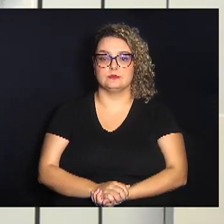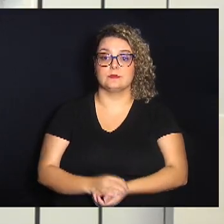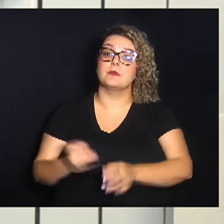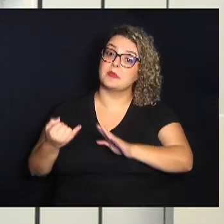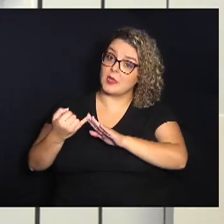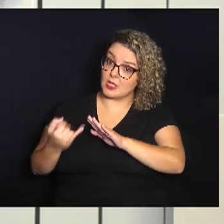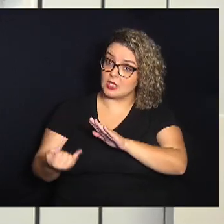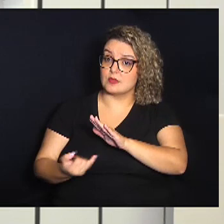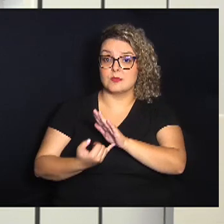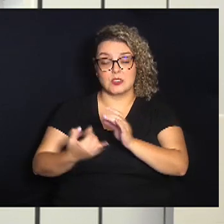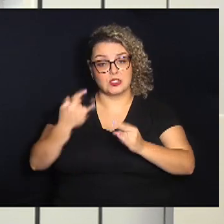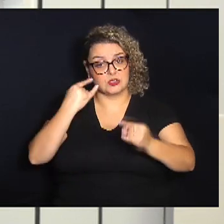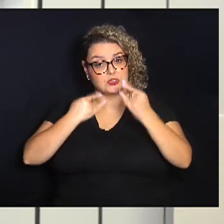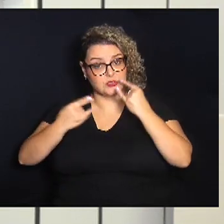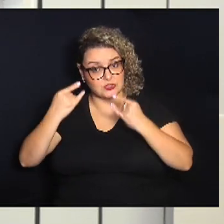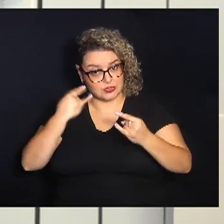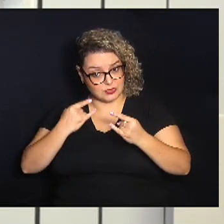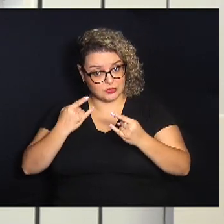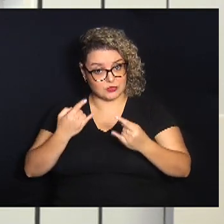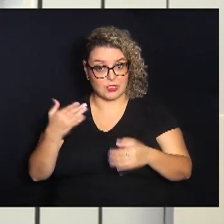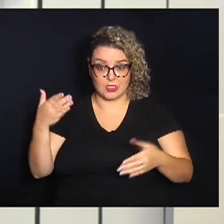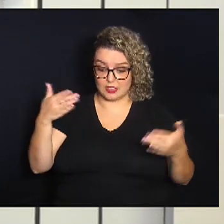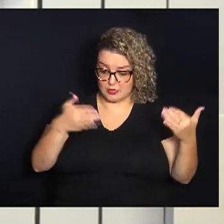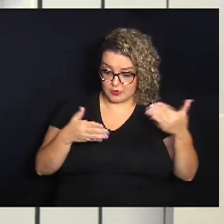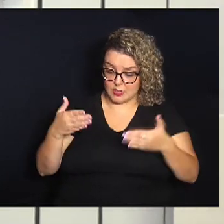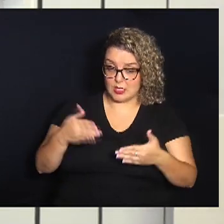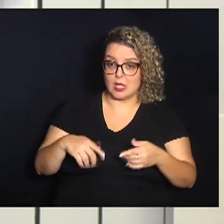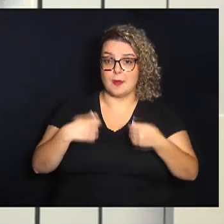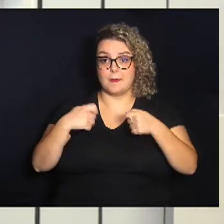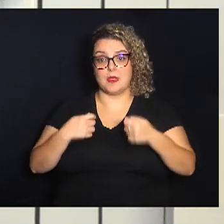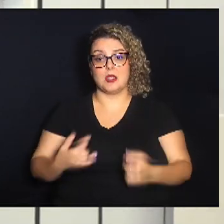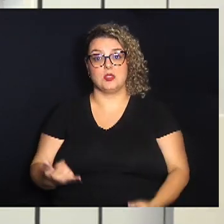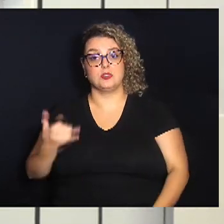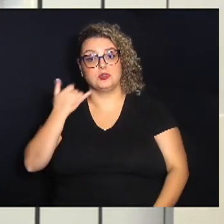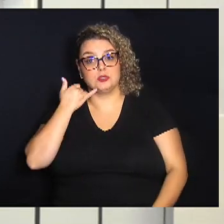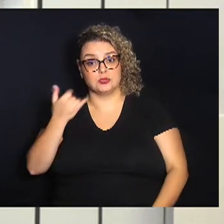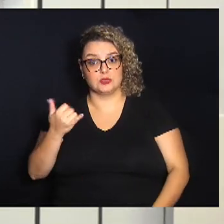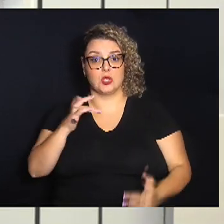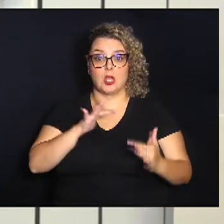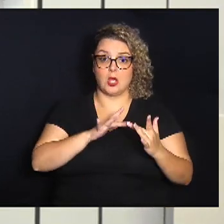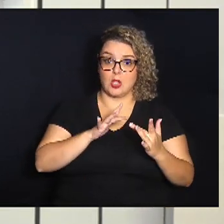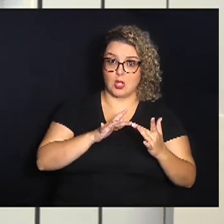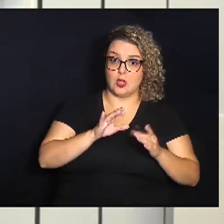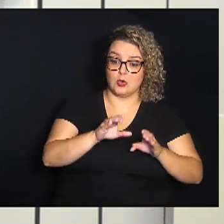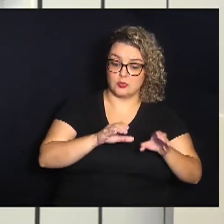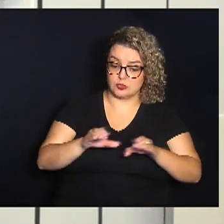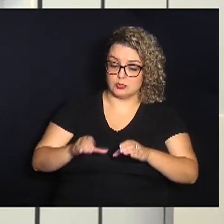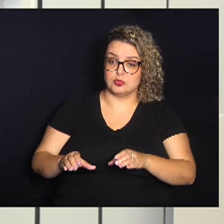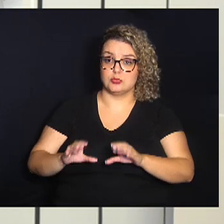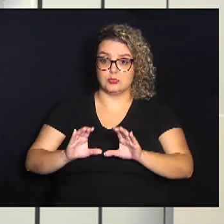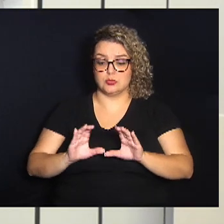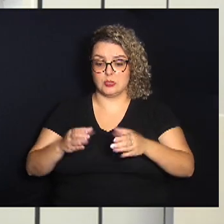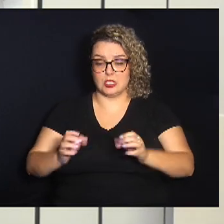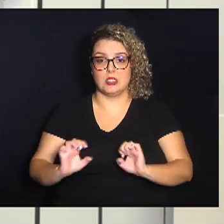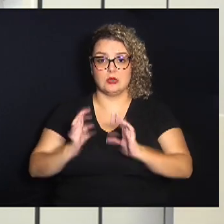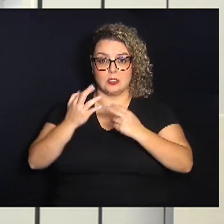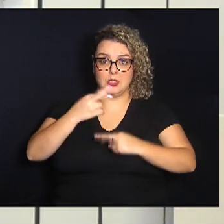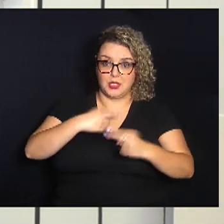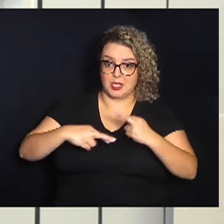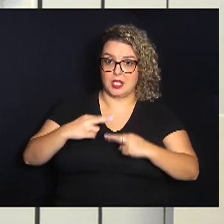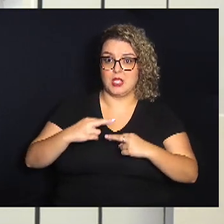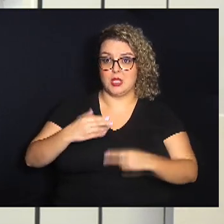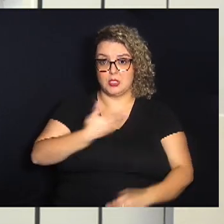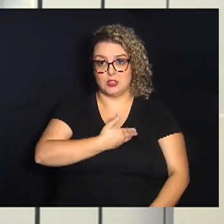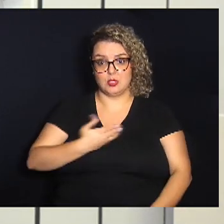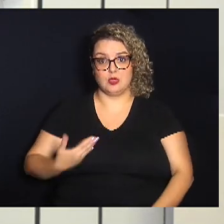Instituições interessadas em participar devem entrar em contato com a Coordenadoria de Cerimonial e Relações Públicas